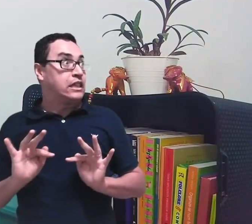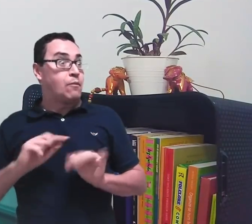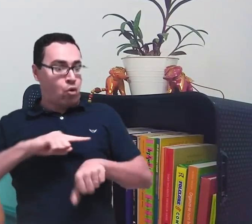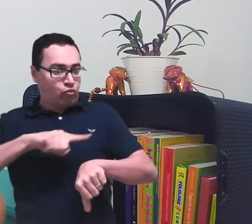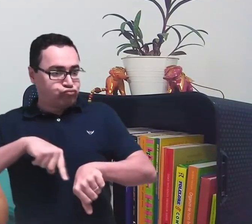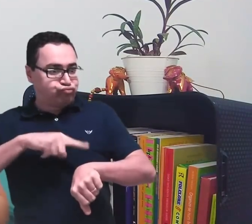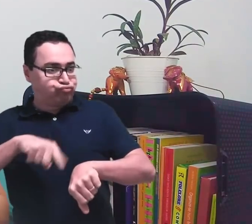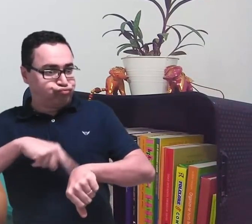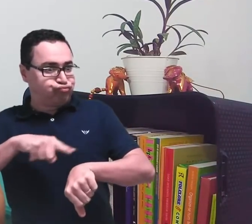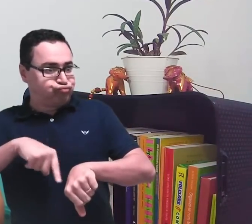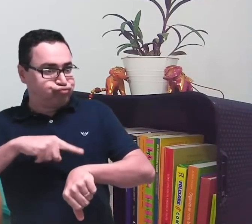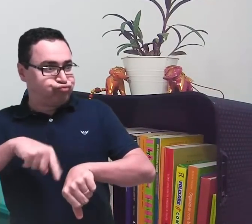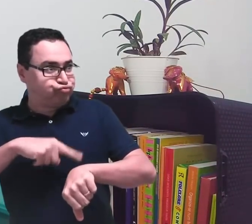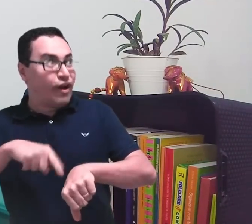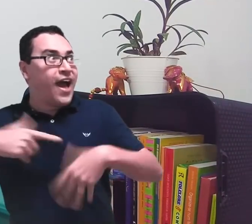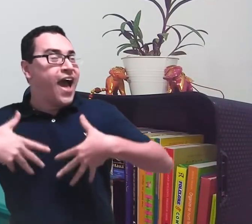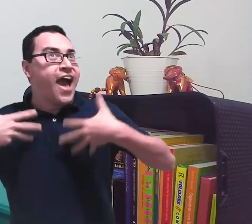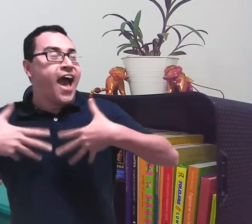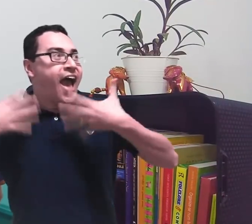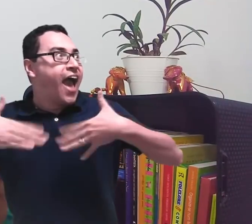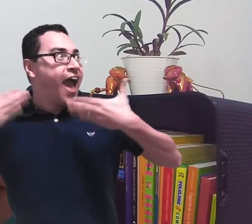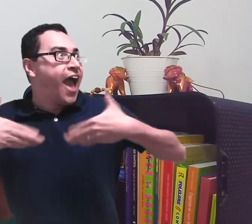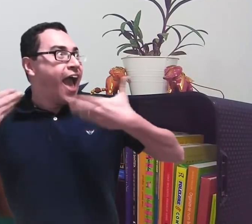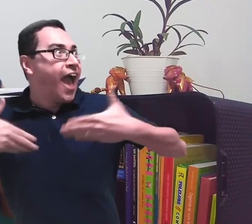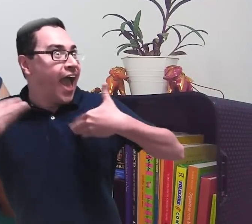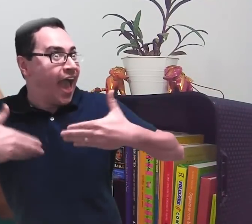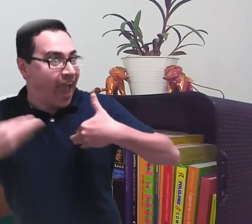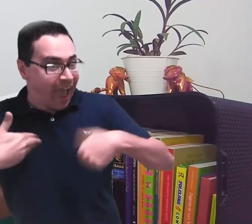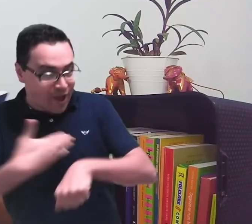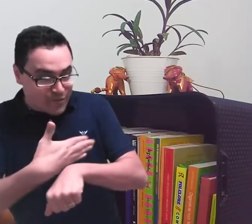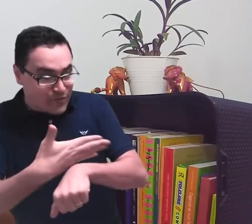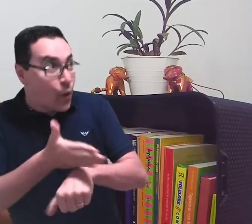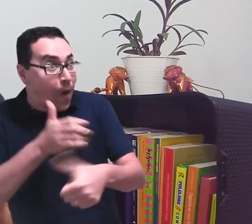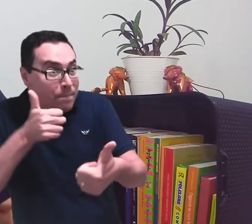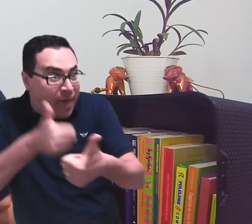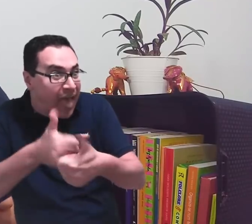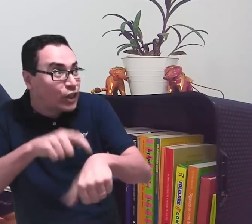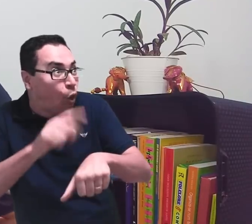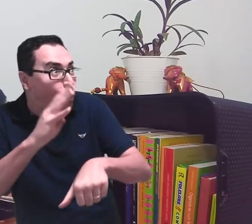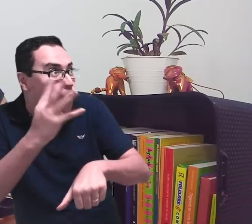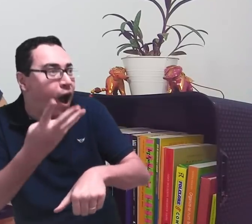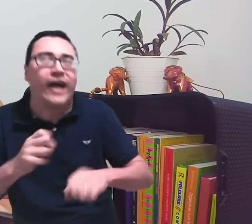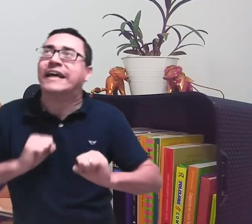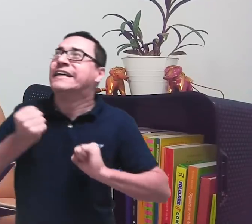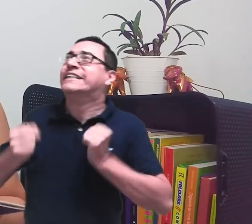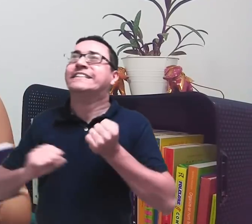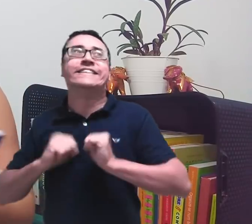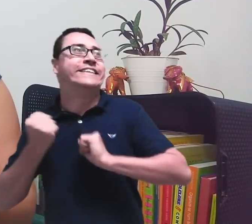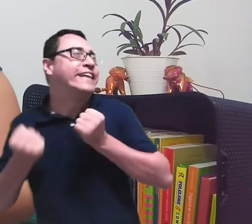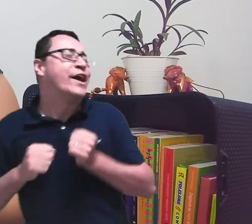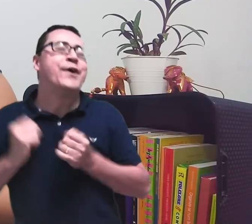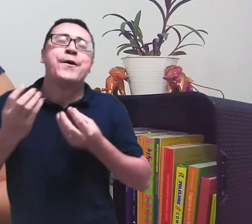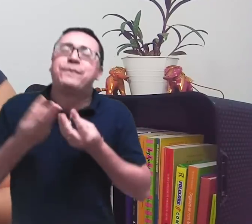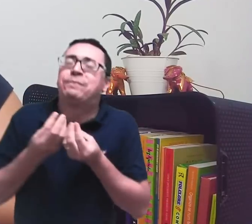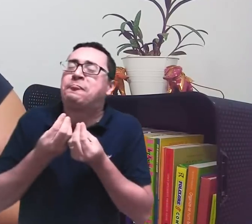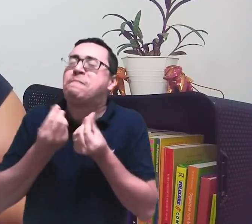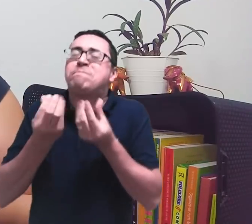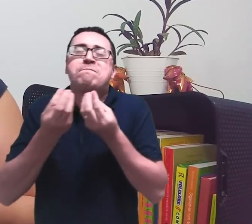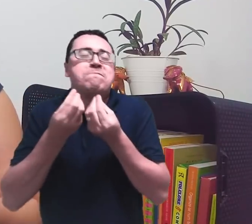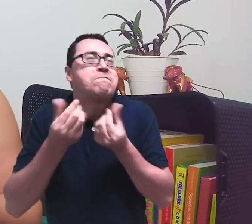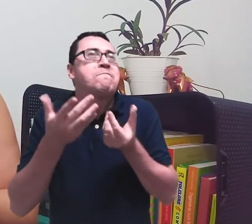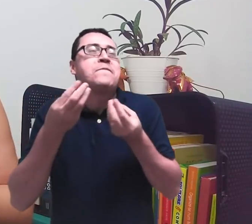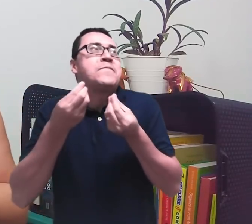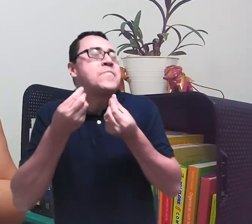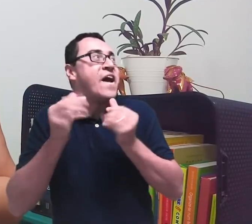vou ficando. Quando forem 4 horas, já estarei inquieta. Descobrirei quanto vale